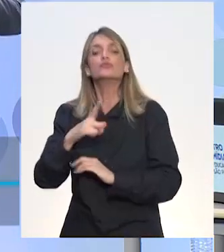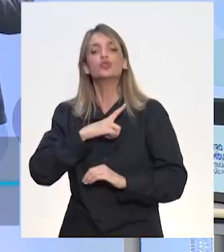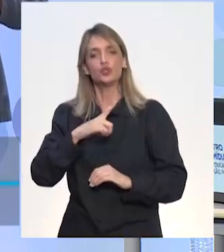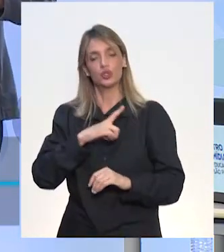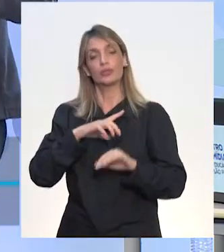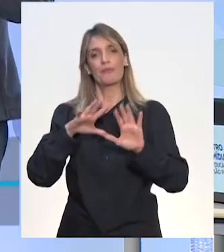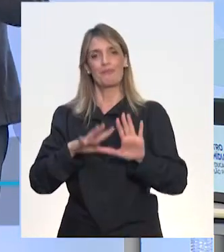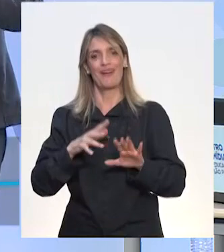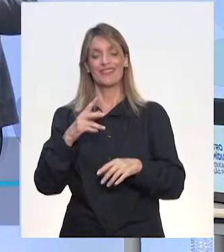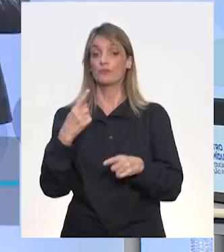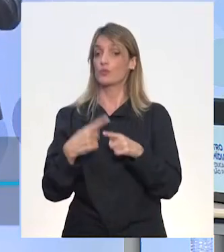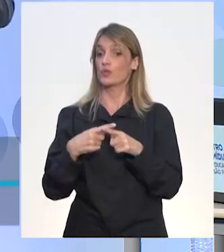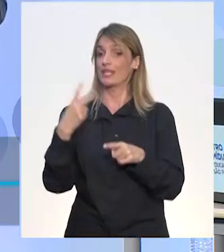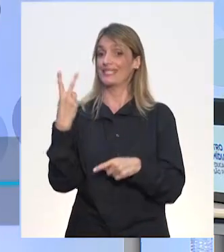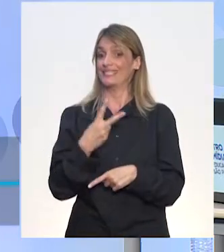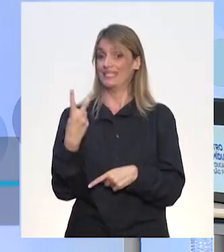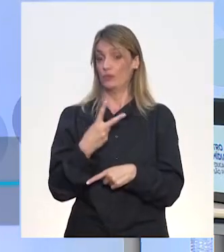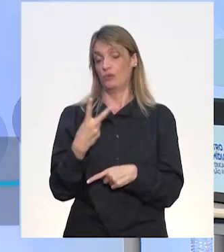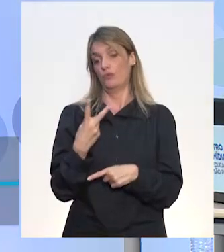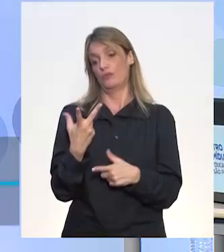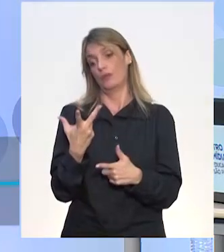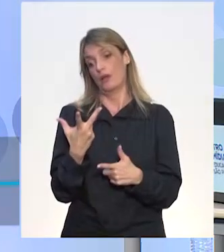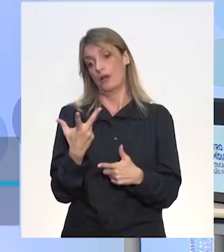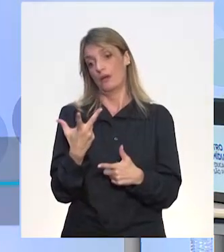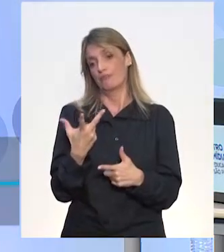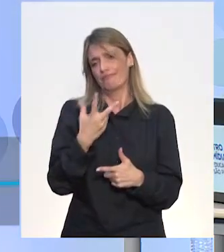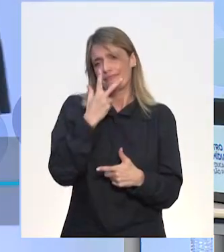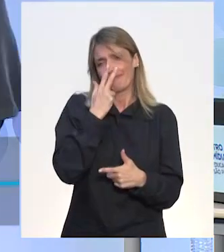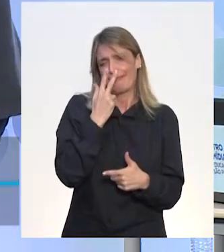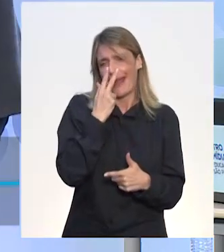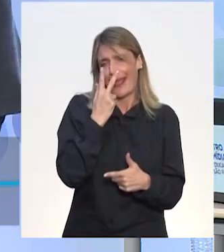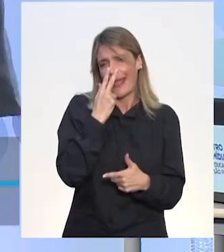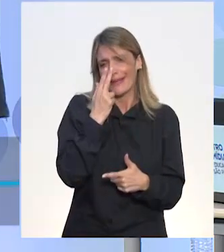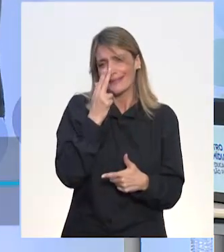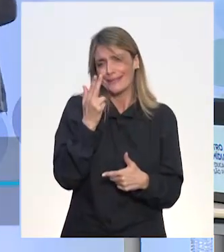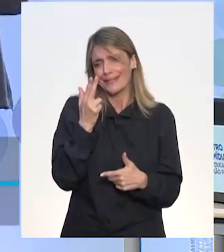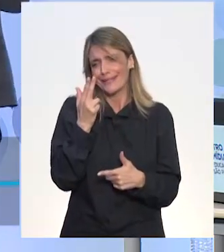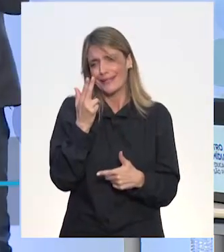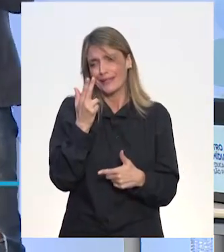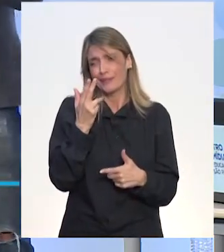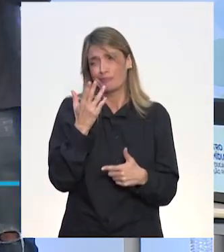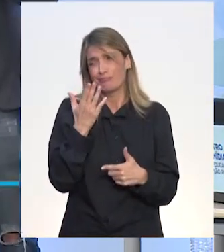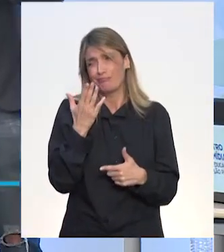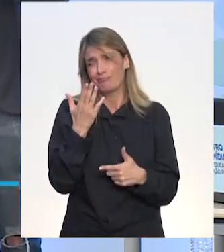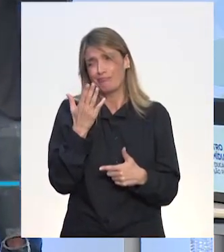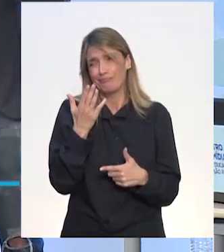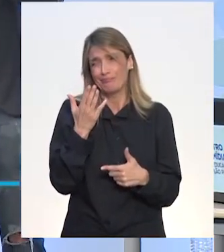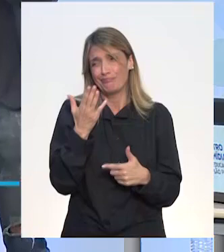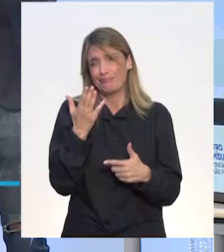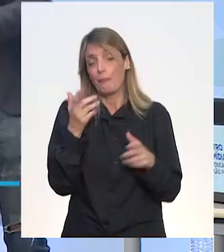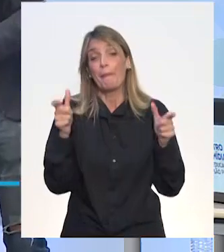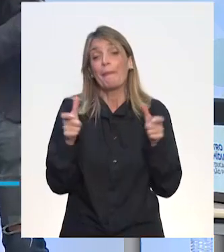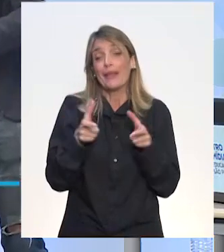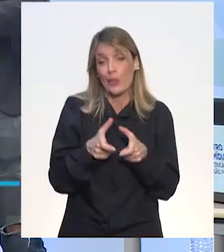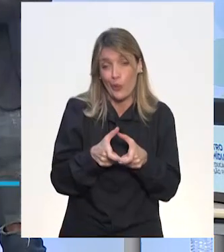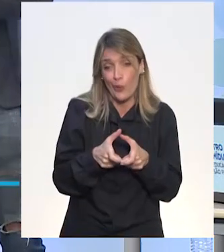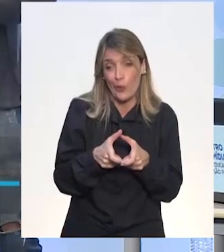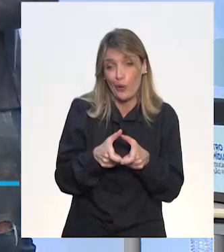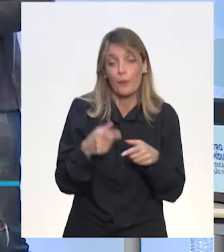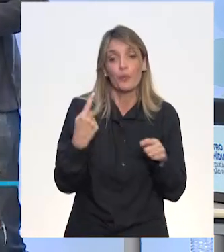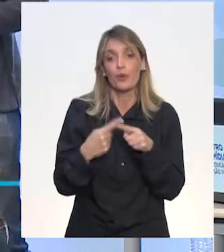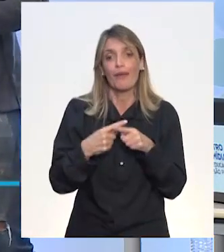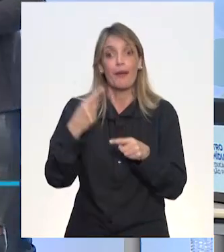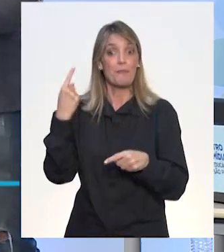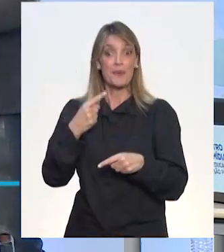ser a segunda, o impacto acabou sendo menor do que a primeira. E a principal marca